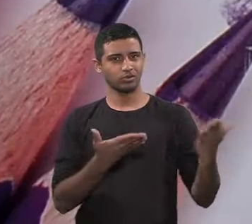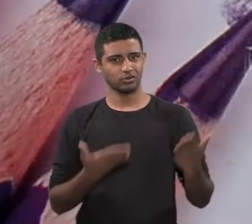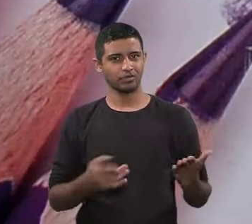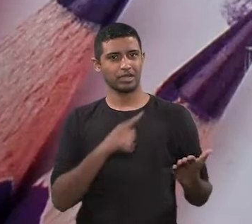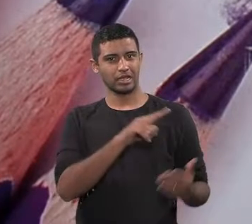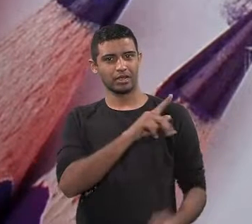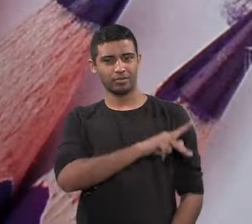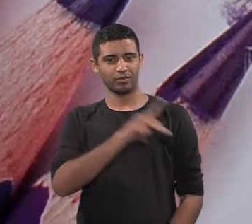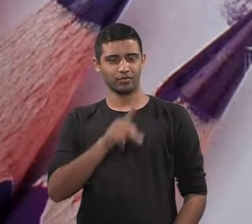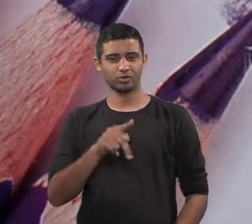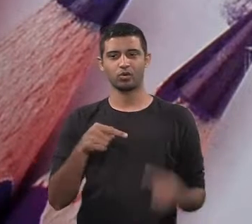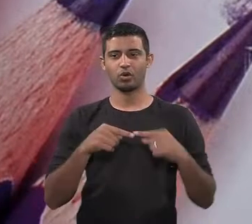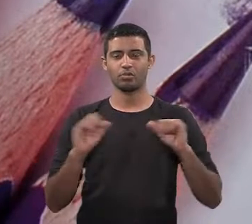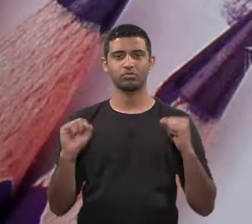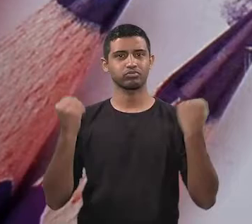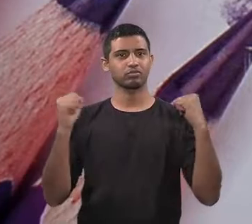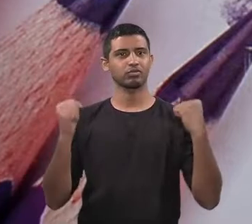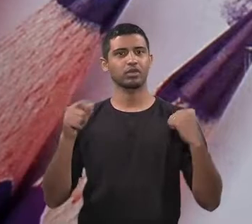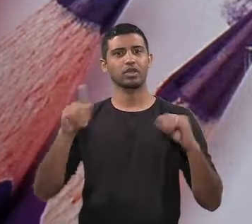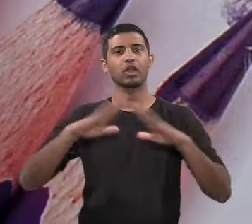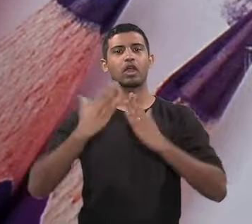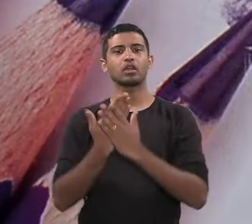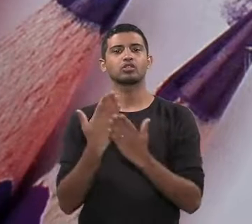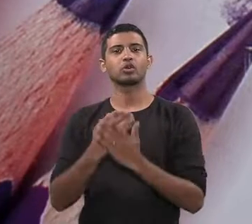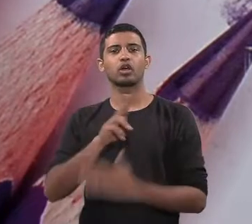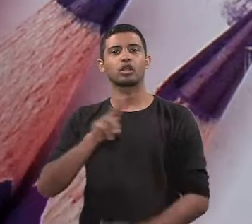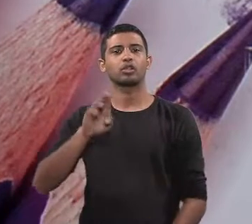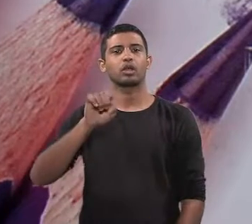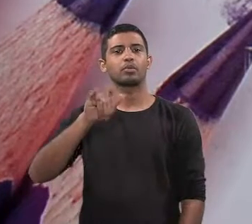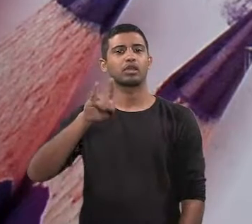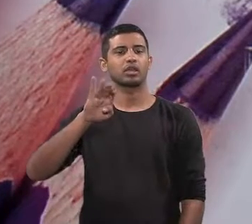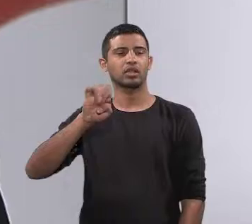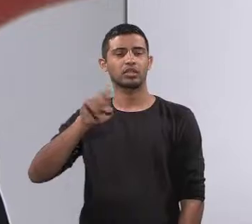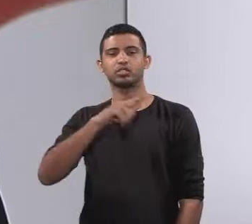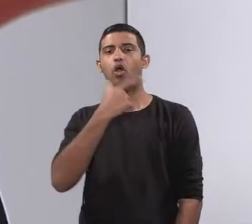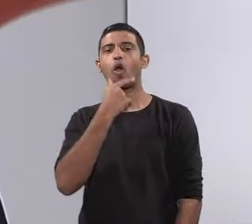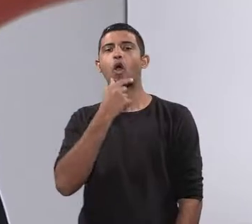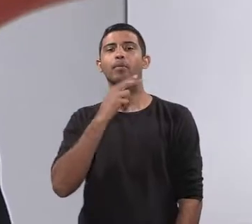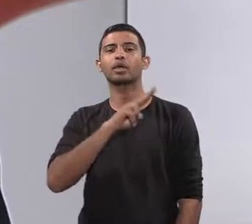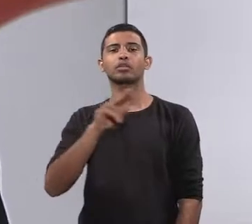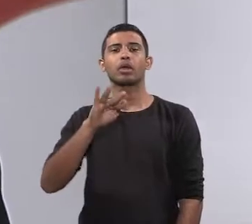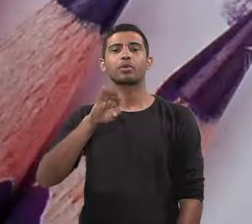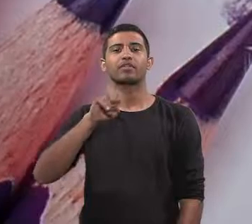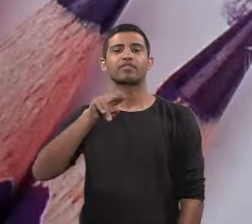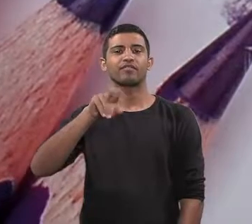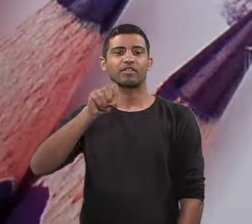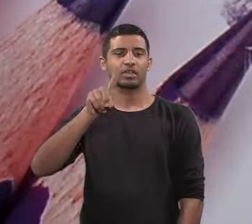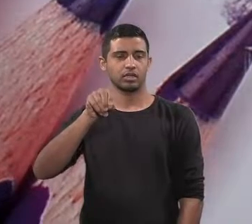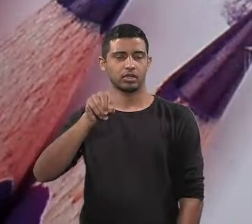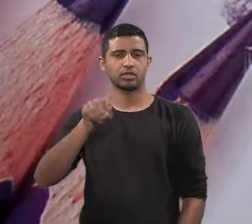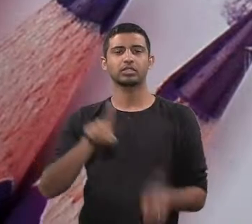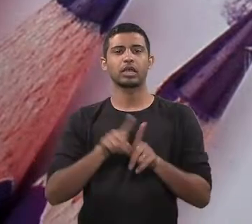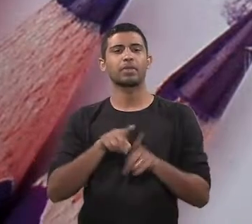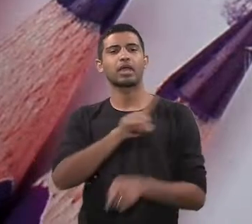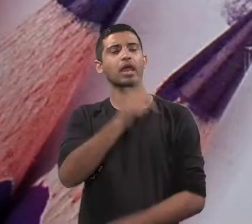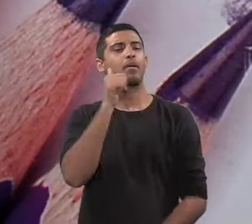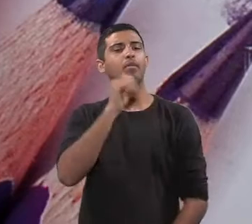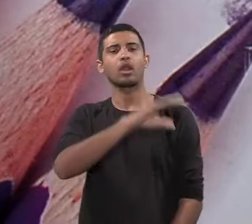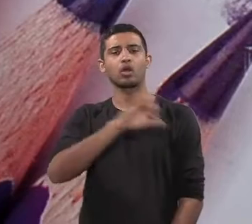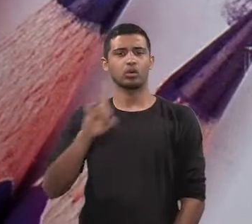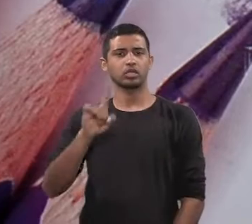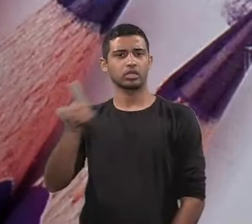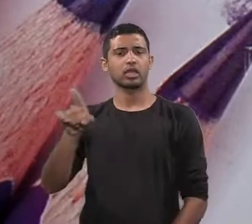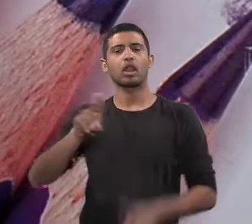Meus convidados são o professor de Educação Física do Colégio Elite, Fernando Barreto, a coordenadora acadêmica do